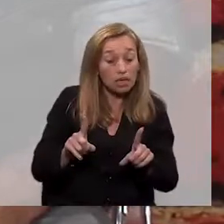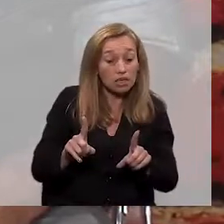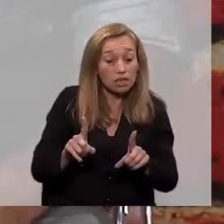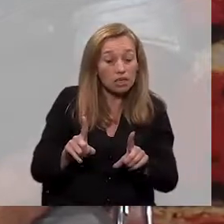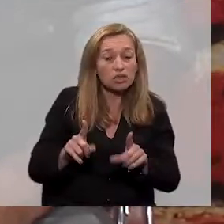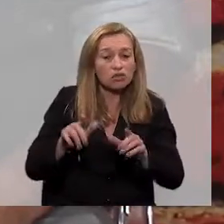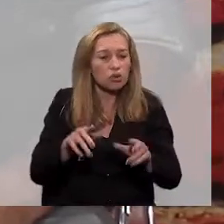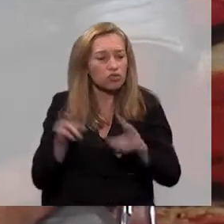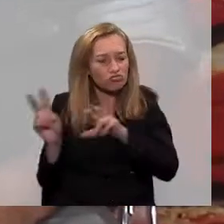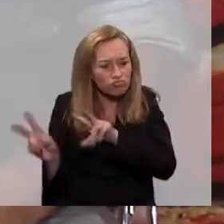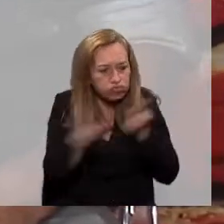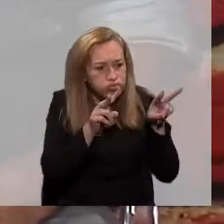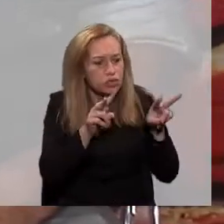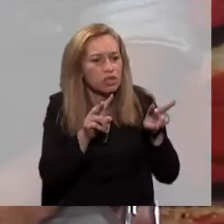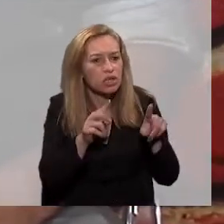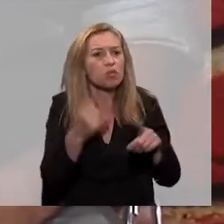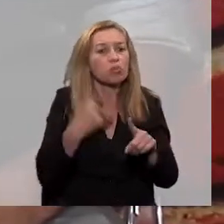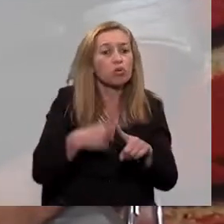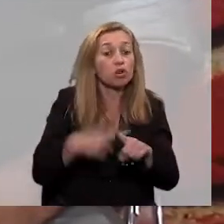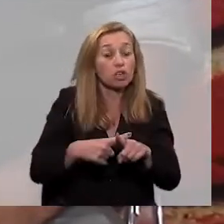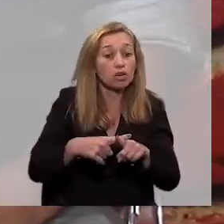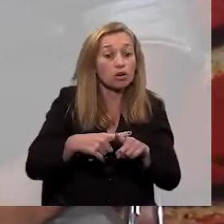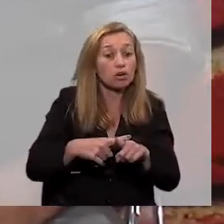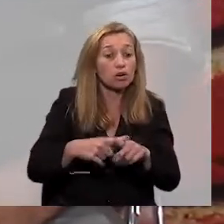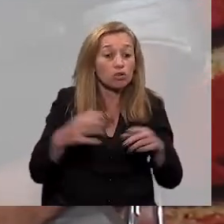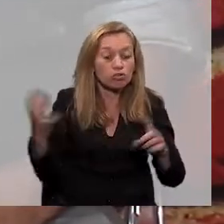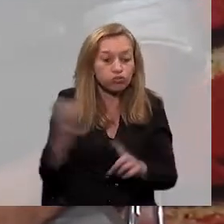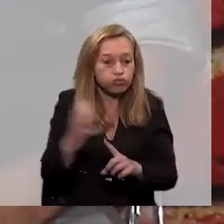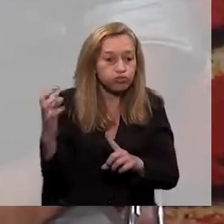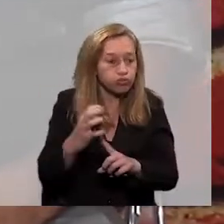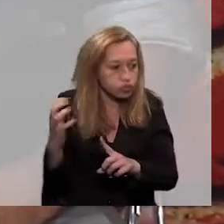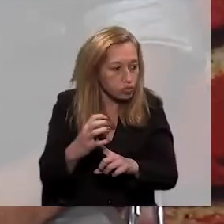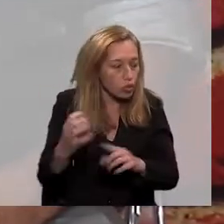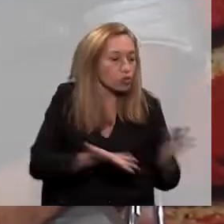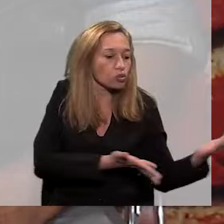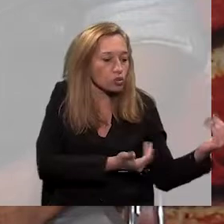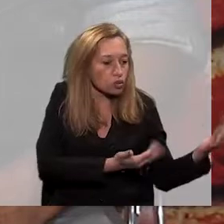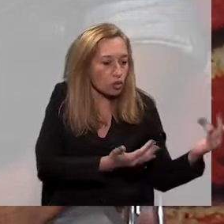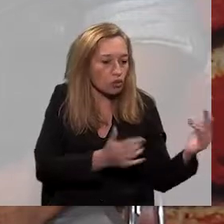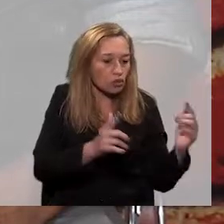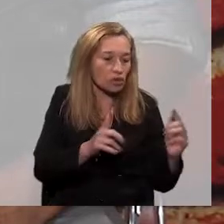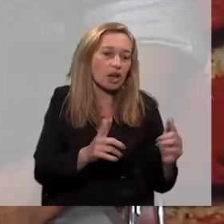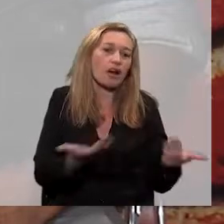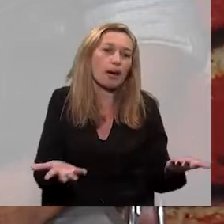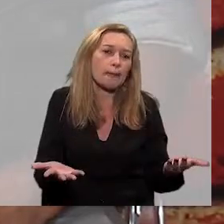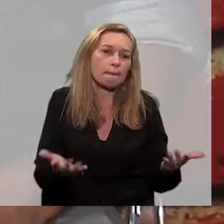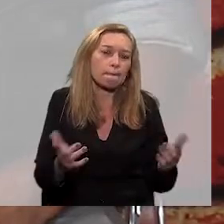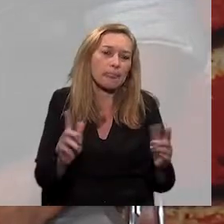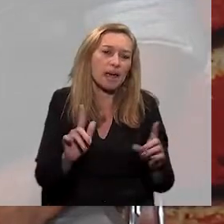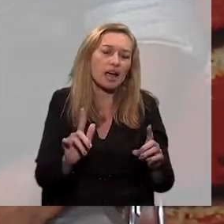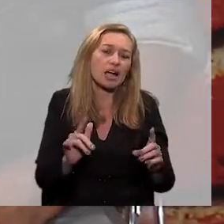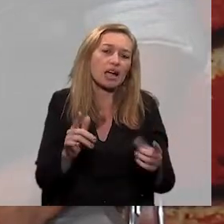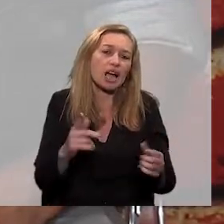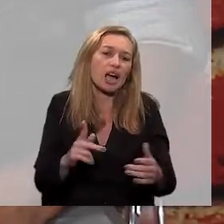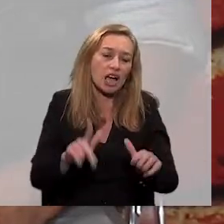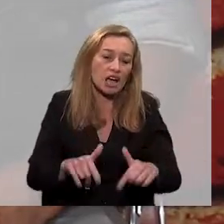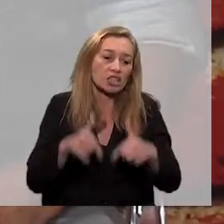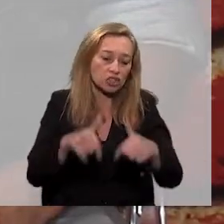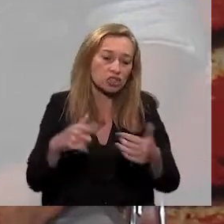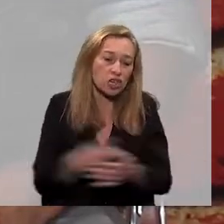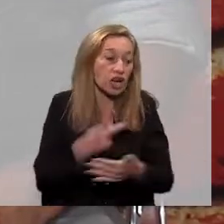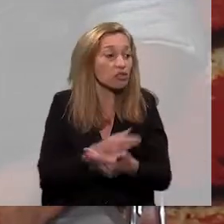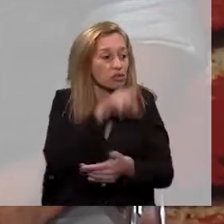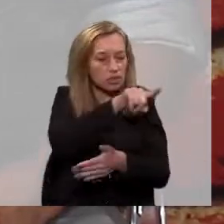foi chamado a atenção porque influenciou aí esses jovens a cometerem esse crime. Você,